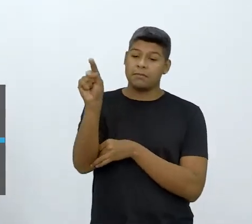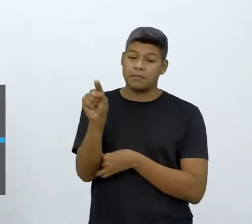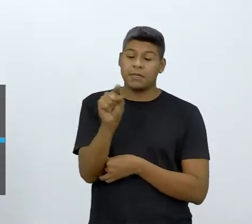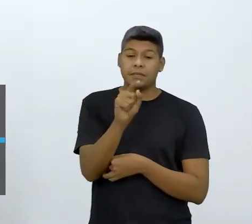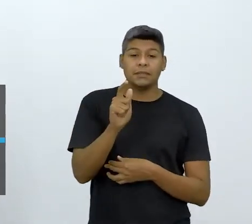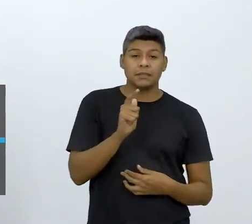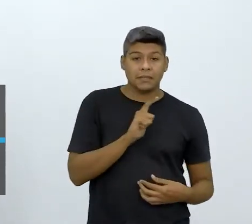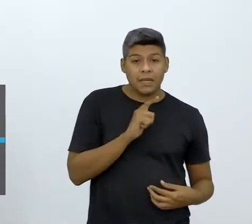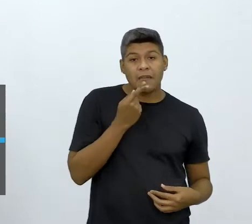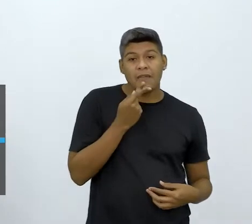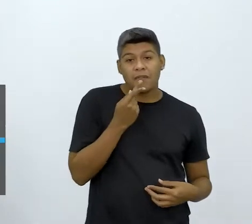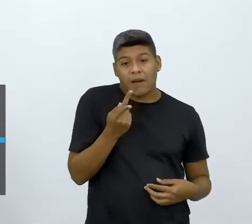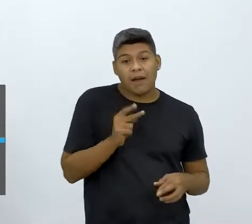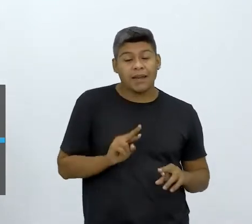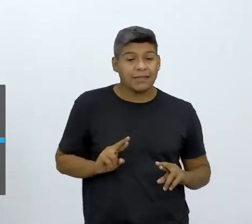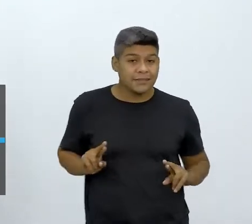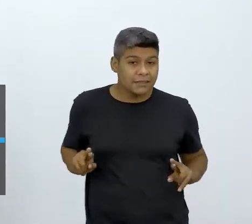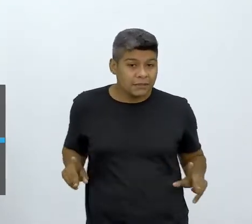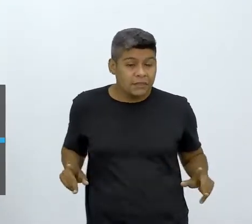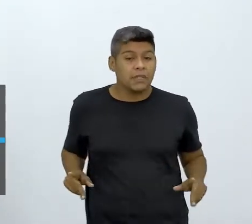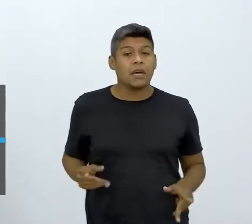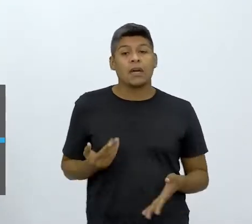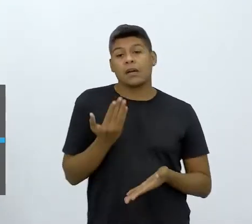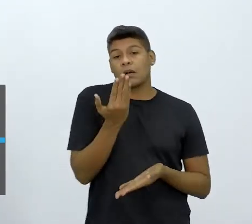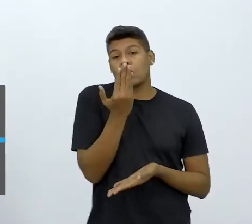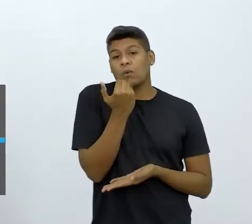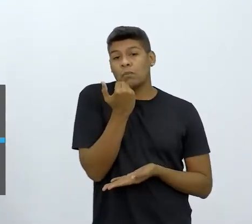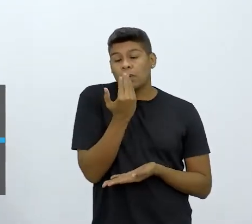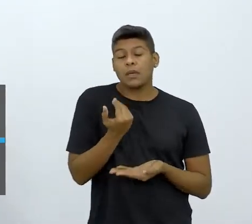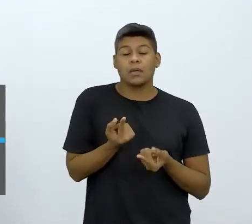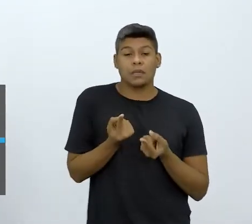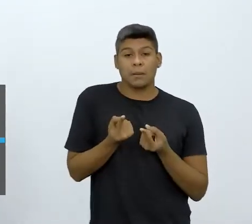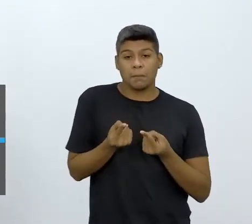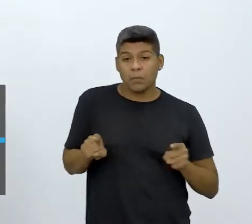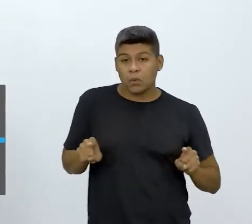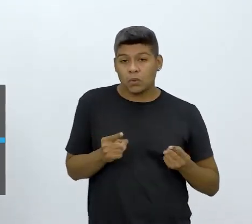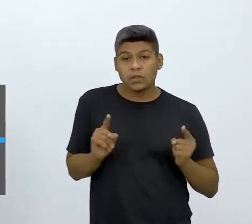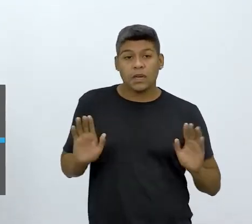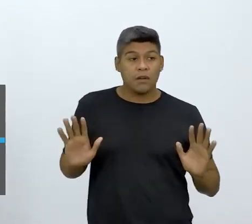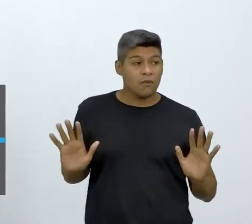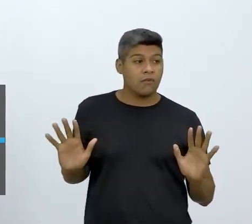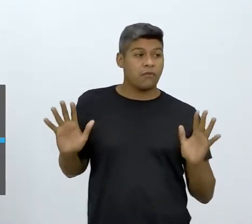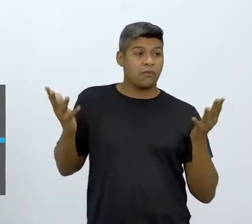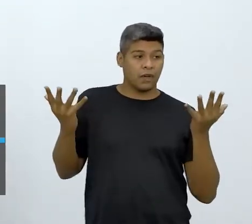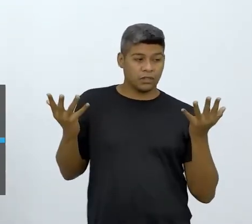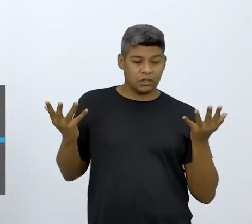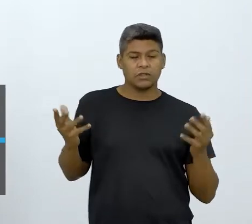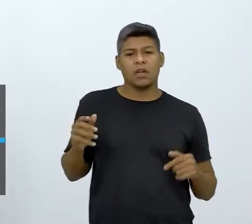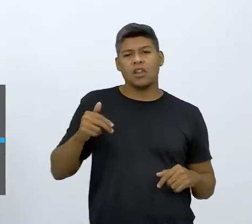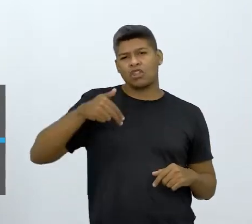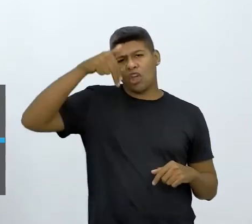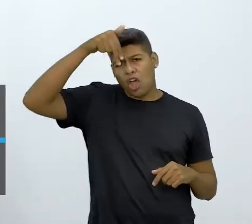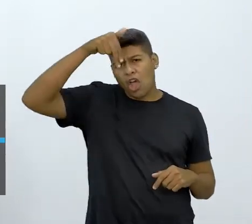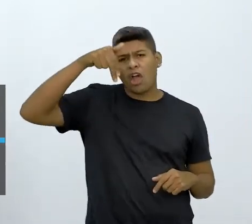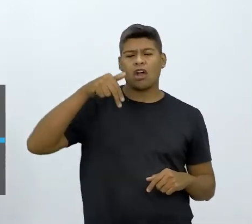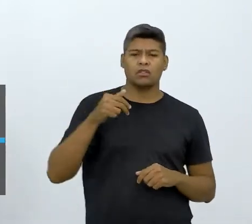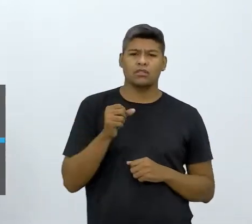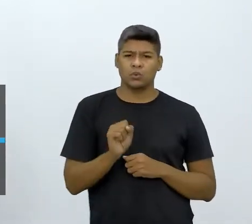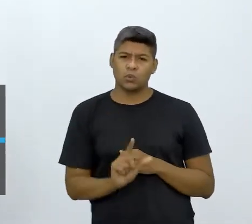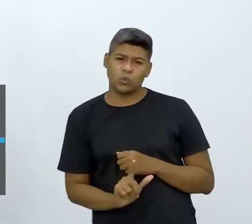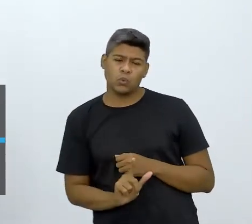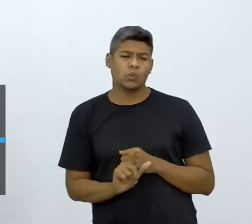diferentes sotaques, uma gastronomia, música, festas, Isso falando de norte, nordeste, sul, sudeste,